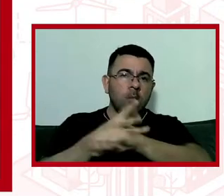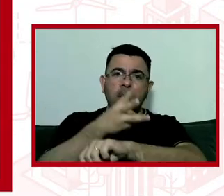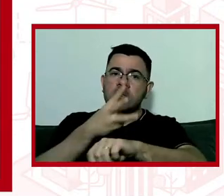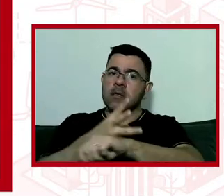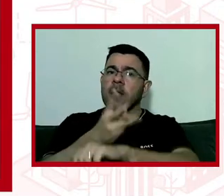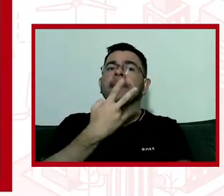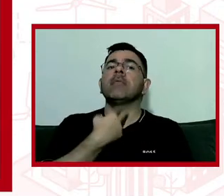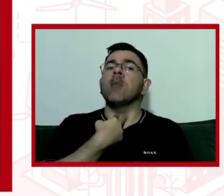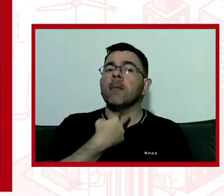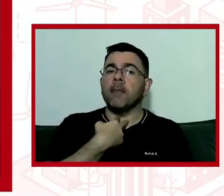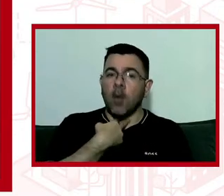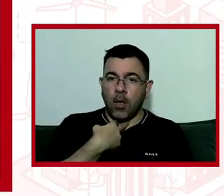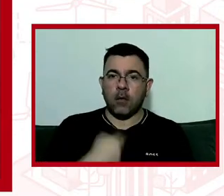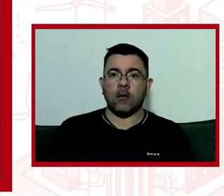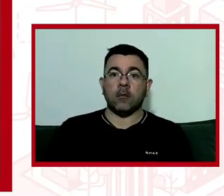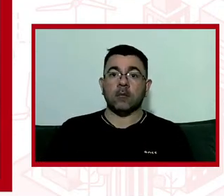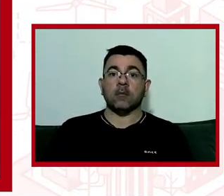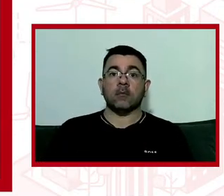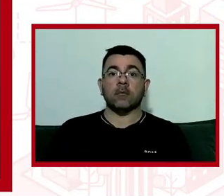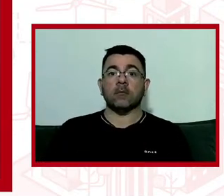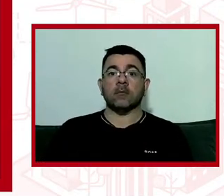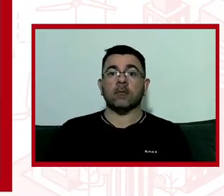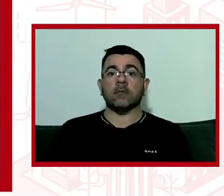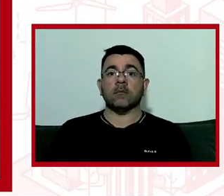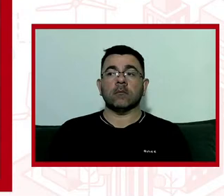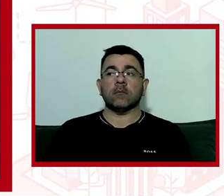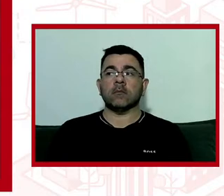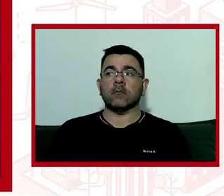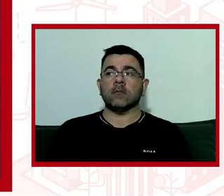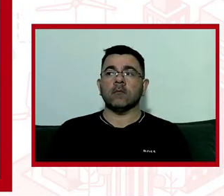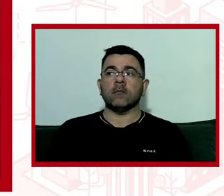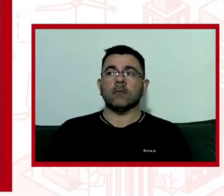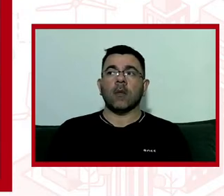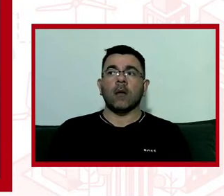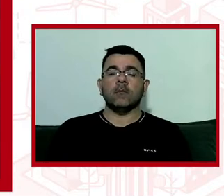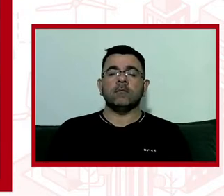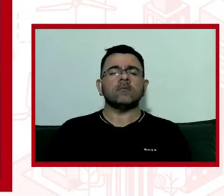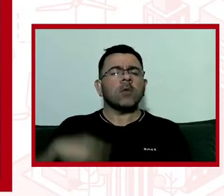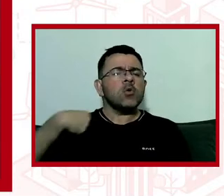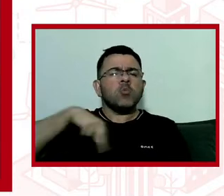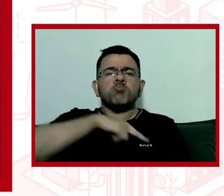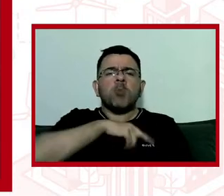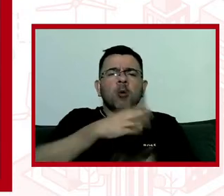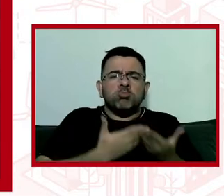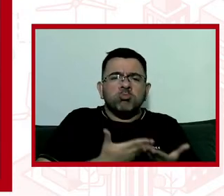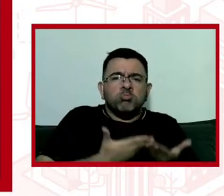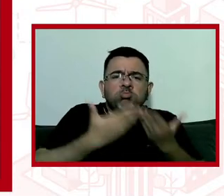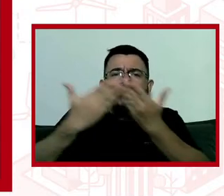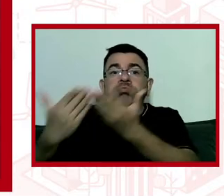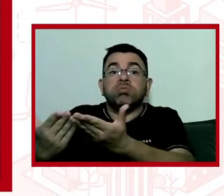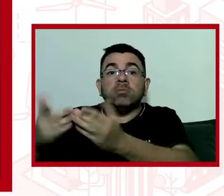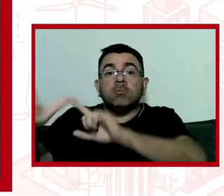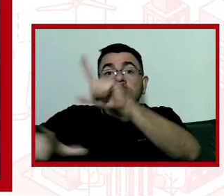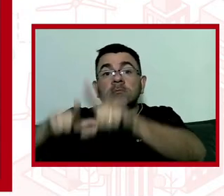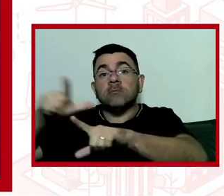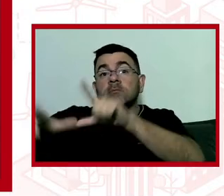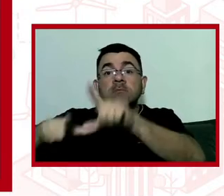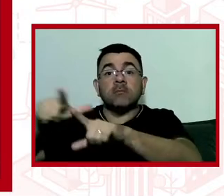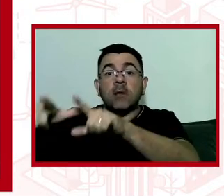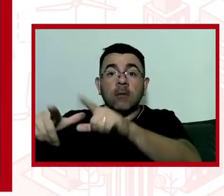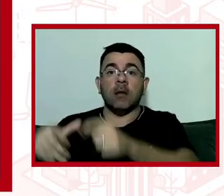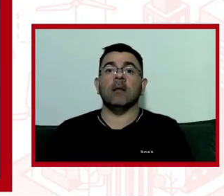propaganda é o serviço bem feito então você tem que oferecer serviço e aí o que é que eu faço aqui de provocação para